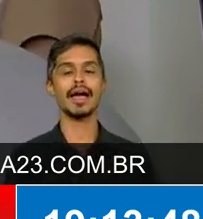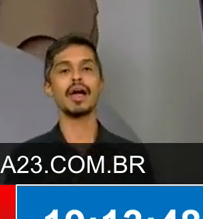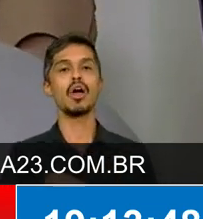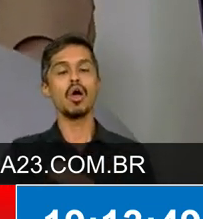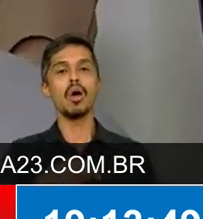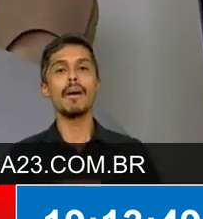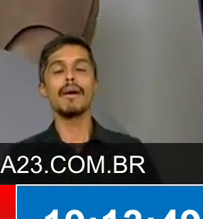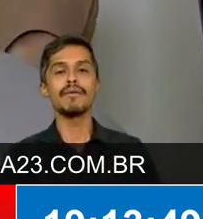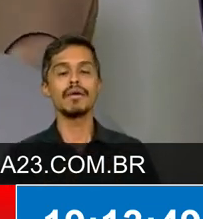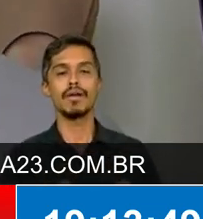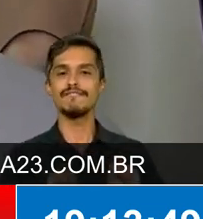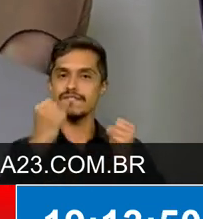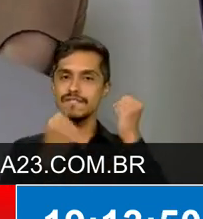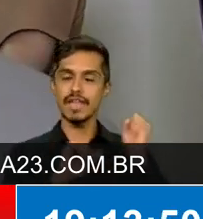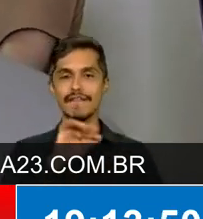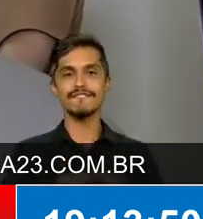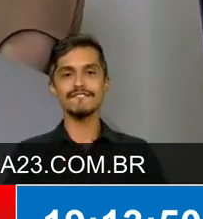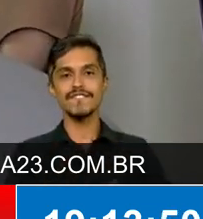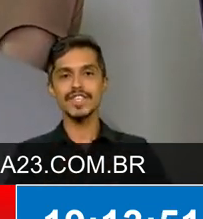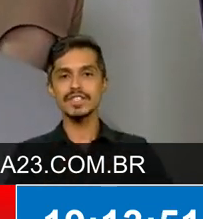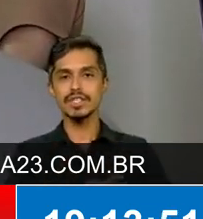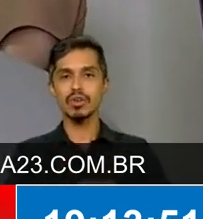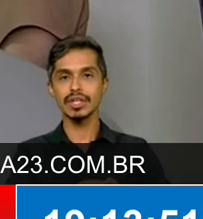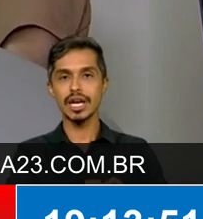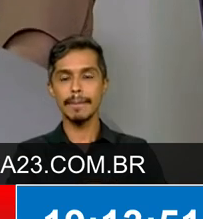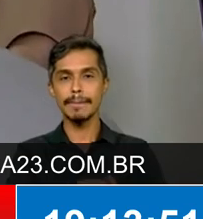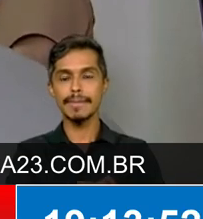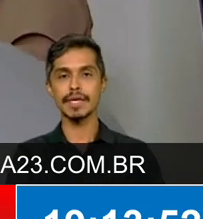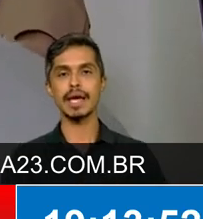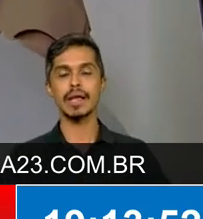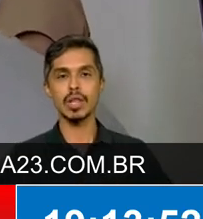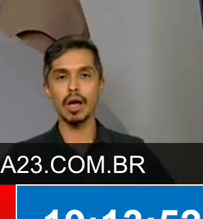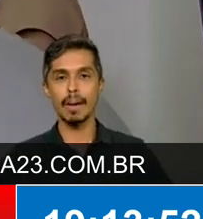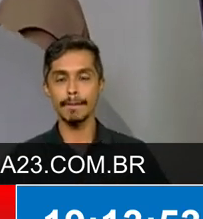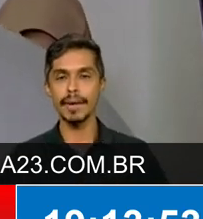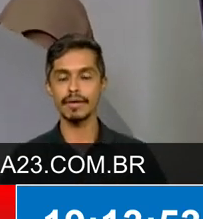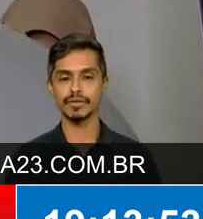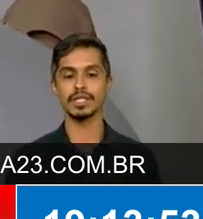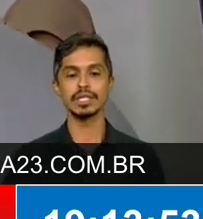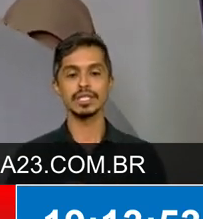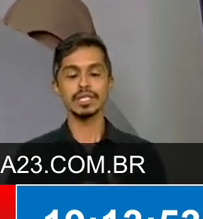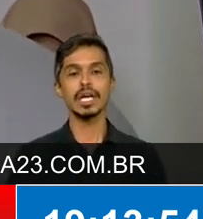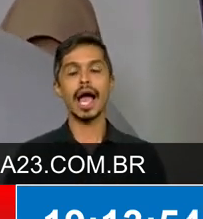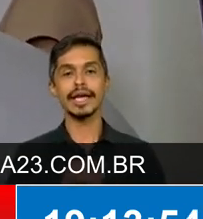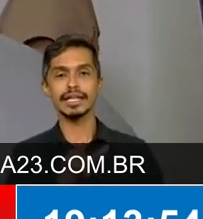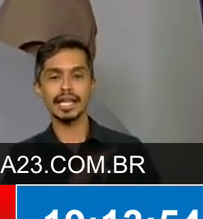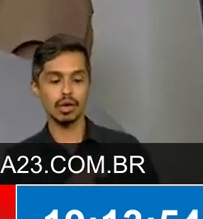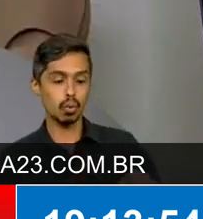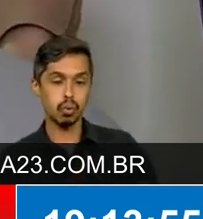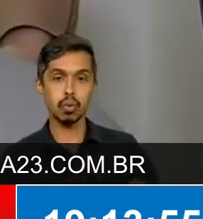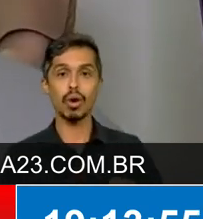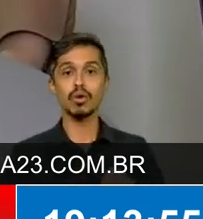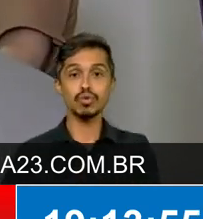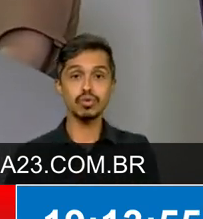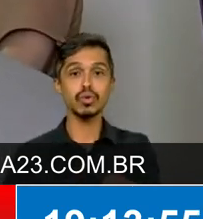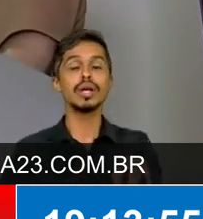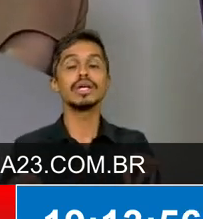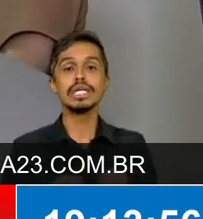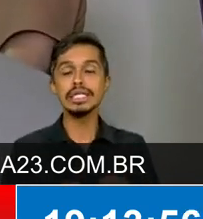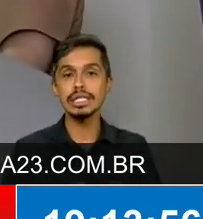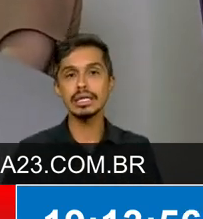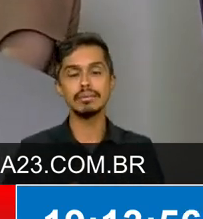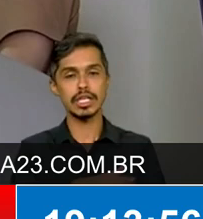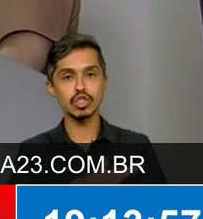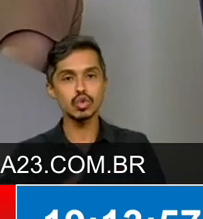vai fortalecer os músculos da região que envolve a vagina, a uretra e o ânus. Além disso, é importante também